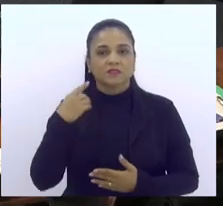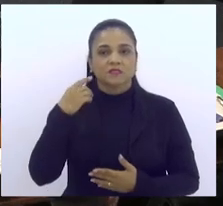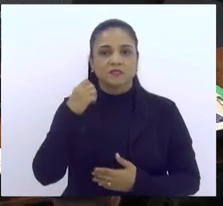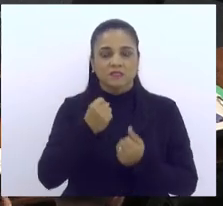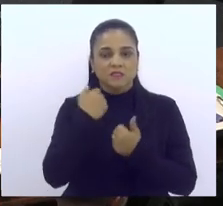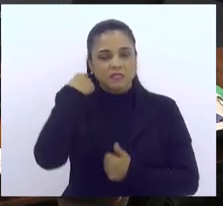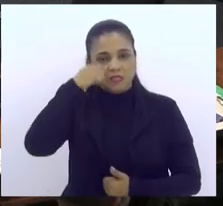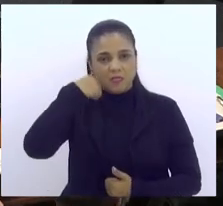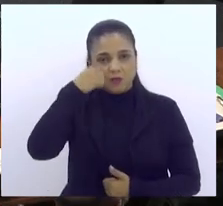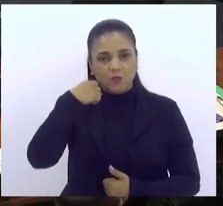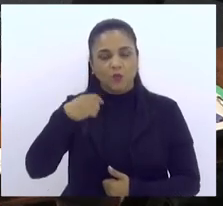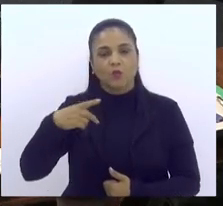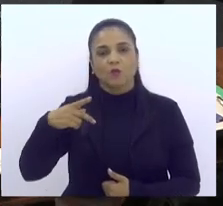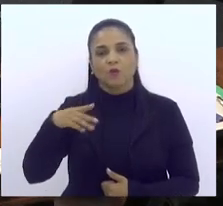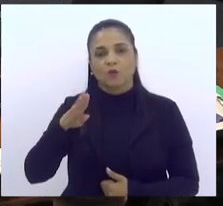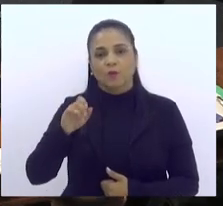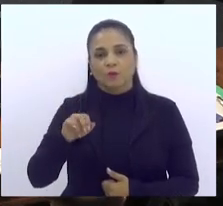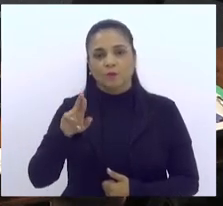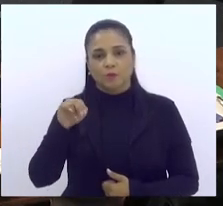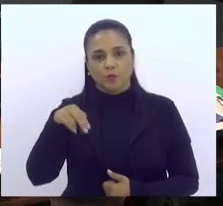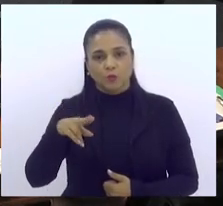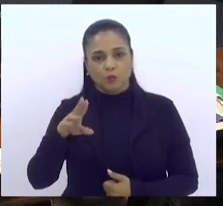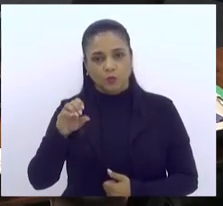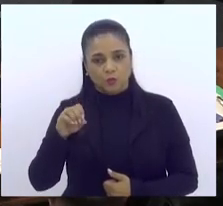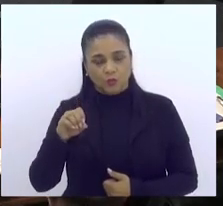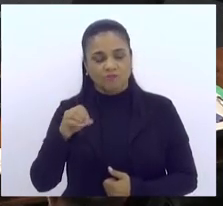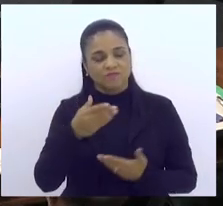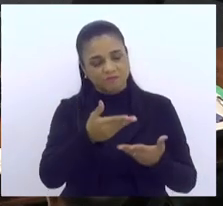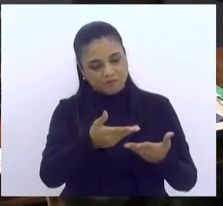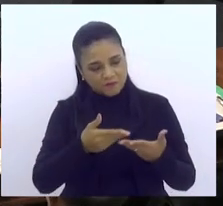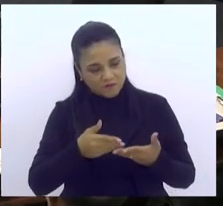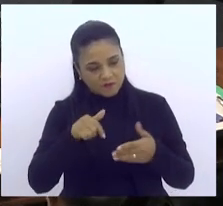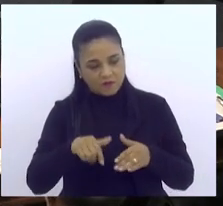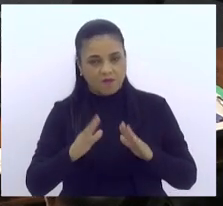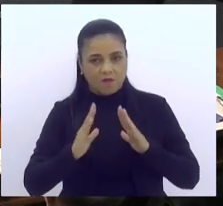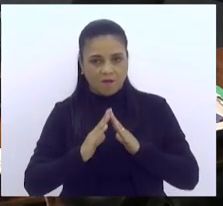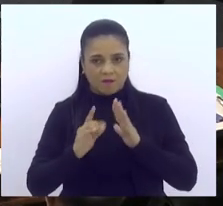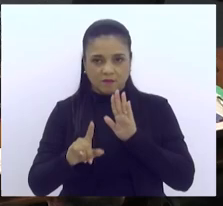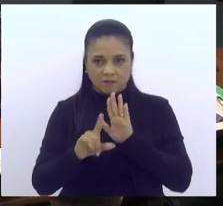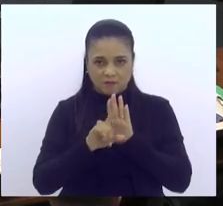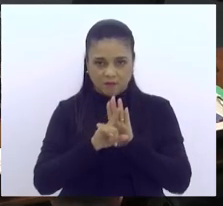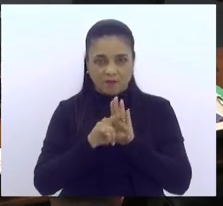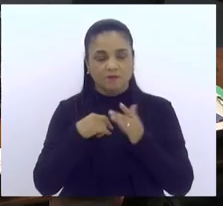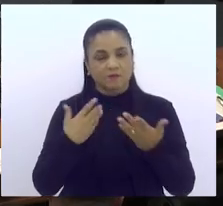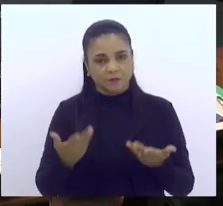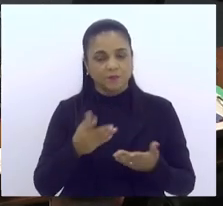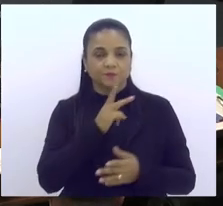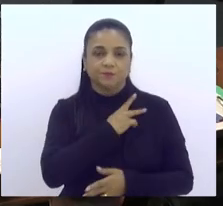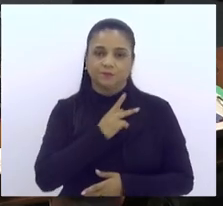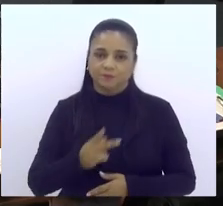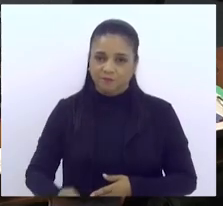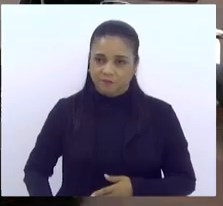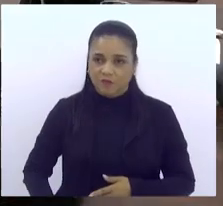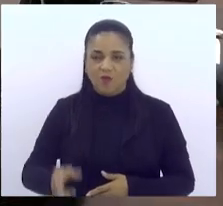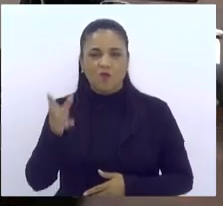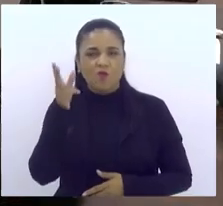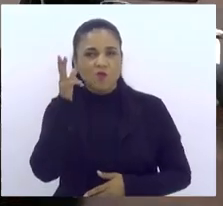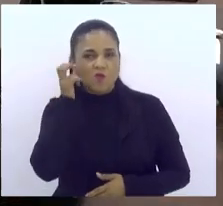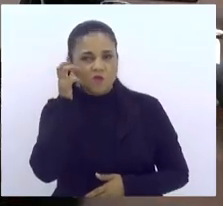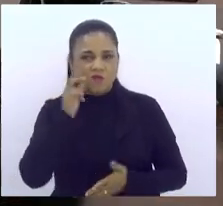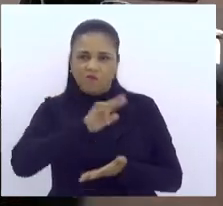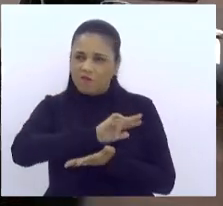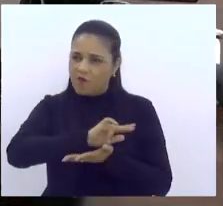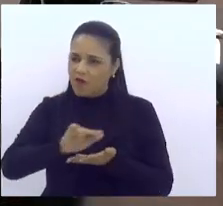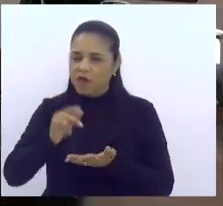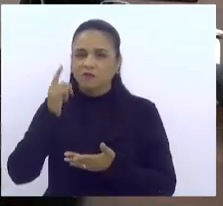PL. Seja sempre bem-vindo, senador, a essa casa. Presidente, eu ouvi diversos deputados falarem